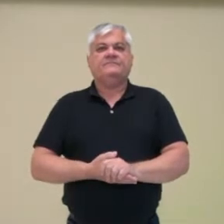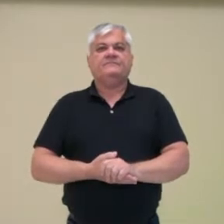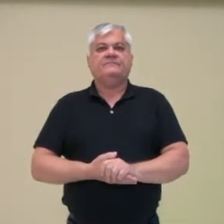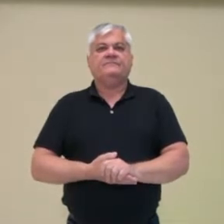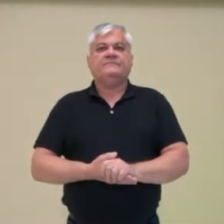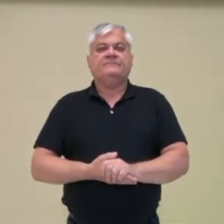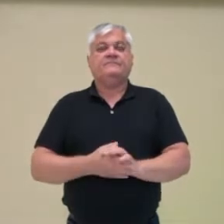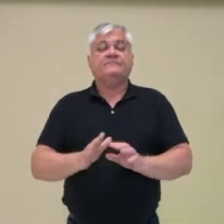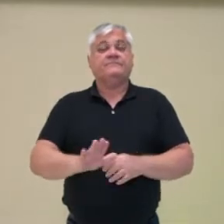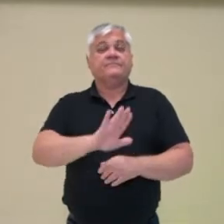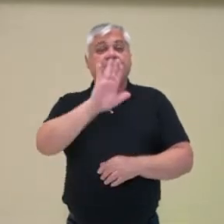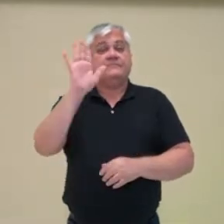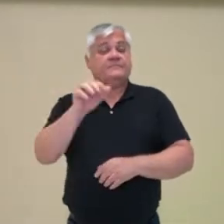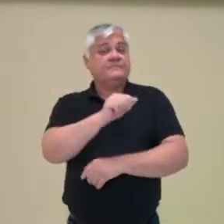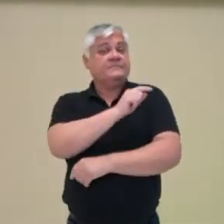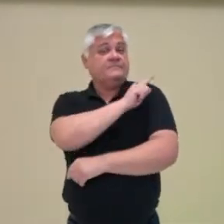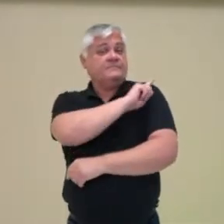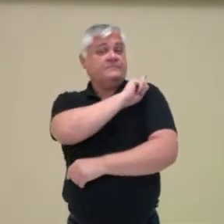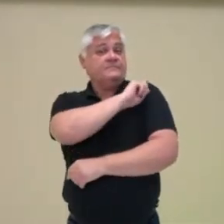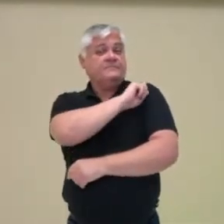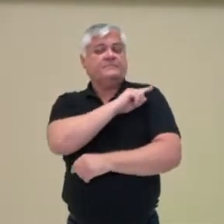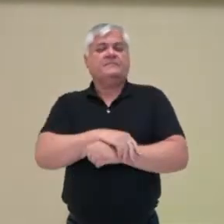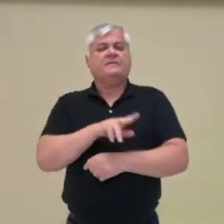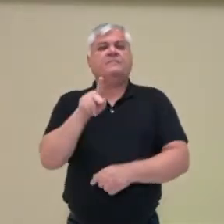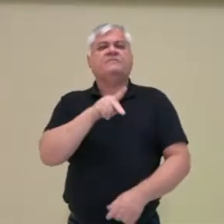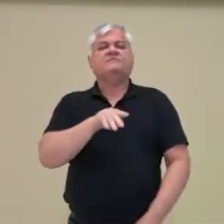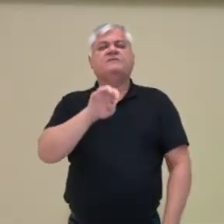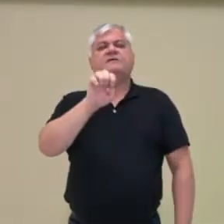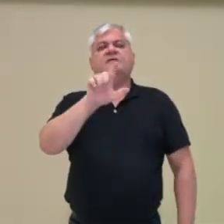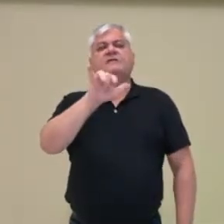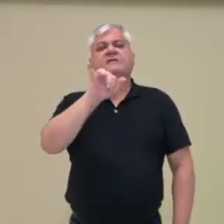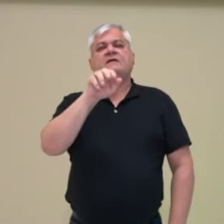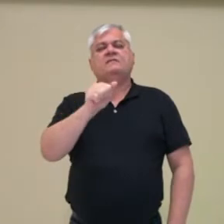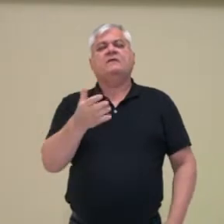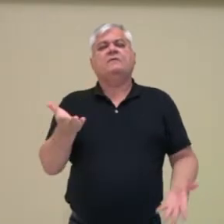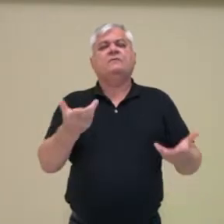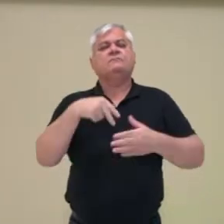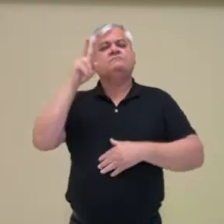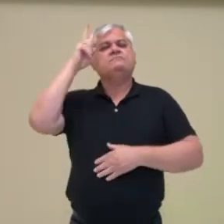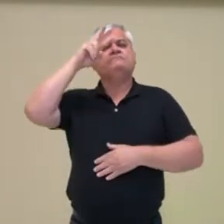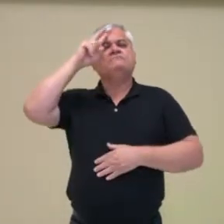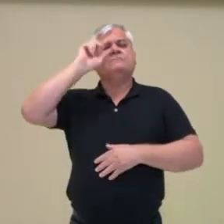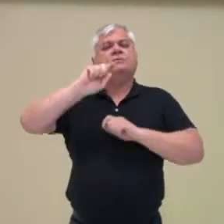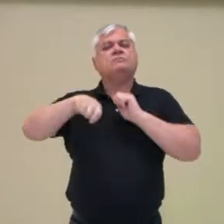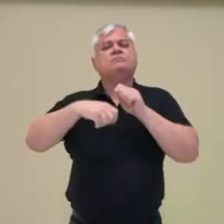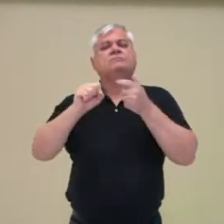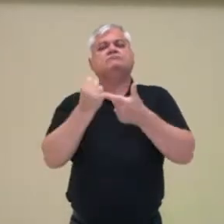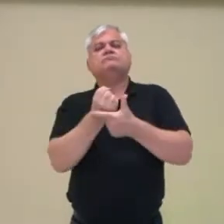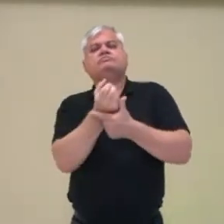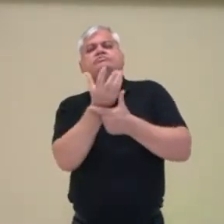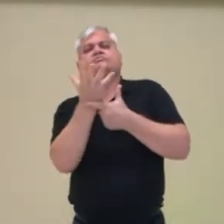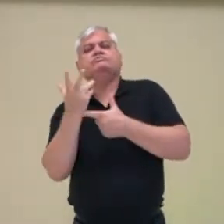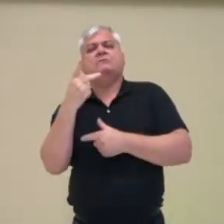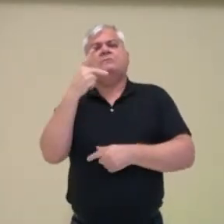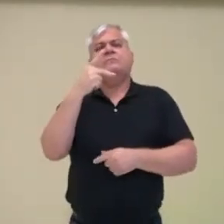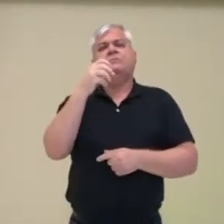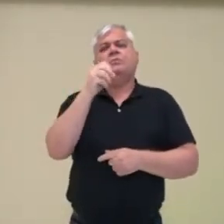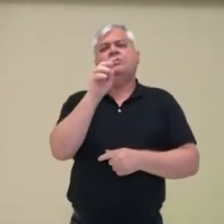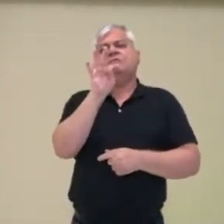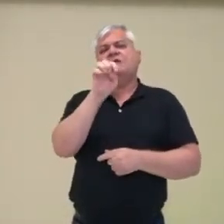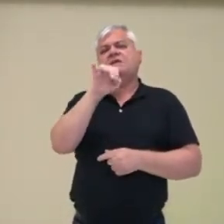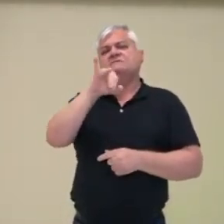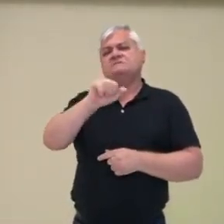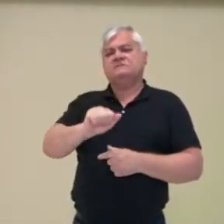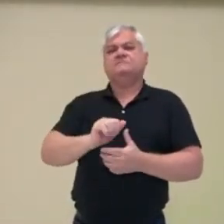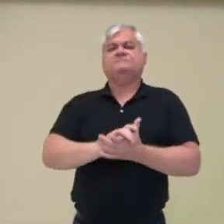Olá, estudante da primeira série, eu sou a professora Eliane e hoje nós vamos relembrar um pouquinho sobre potência com expoente